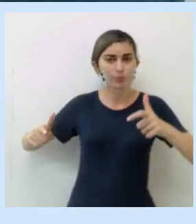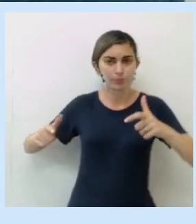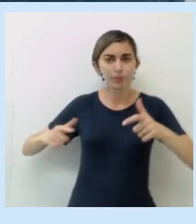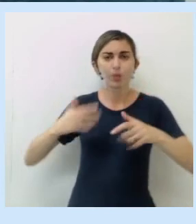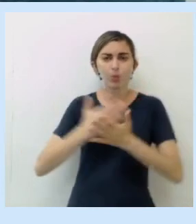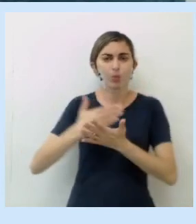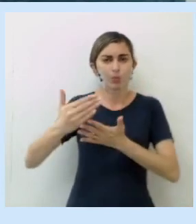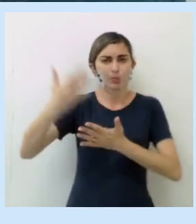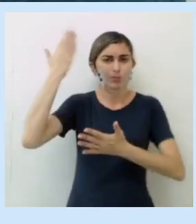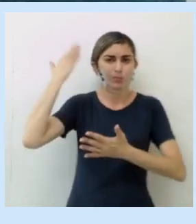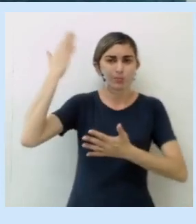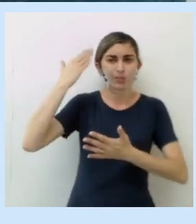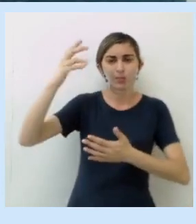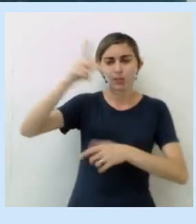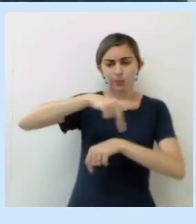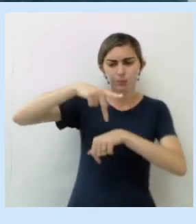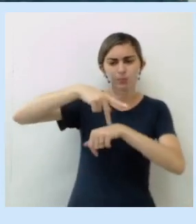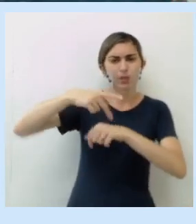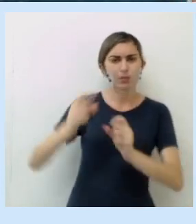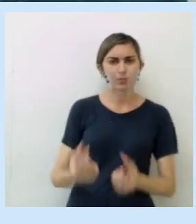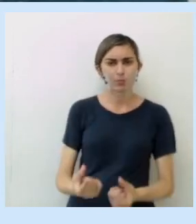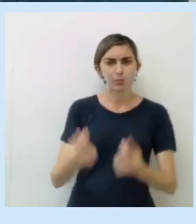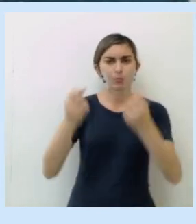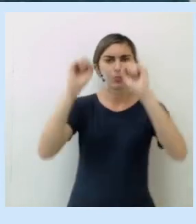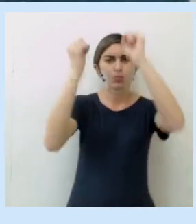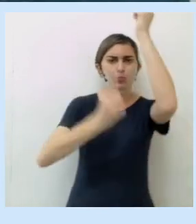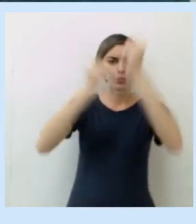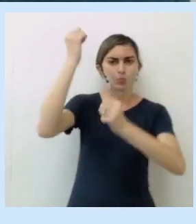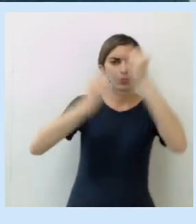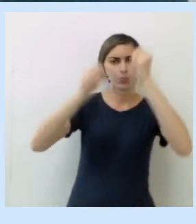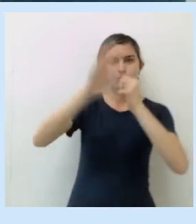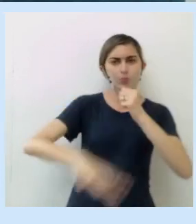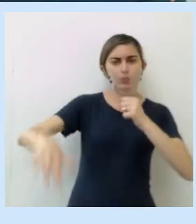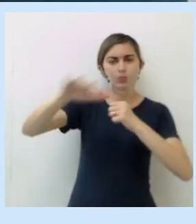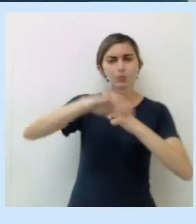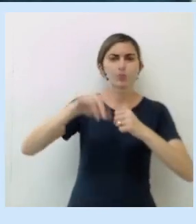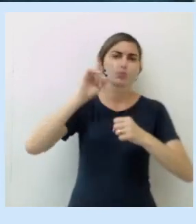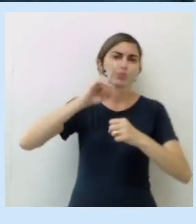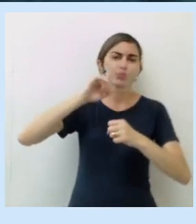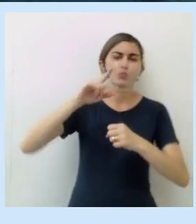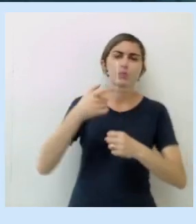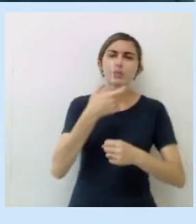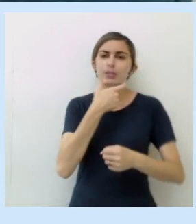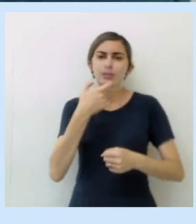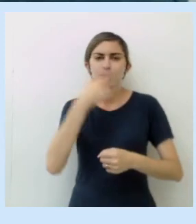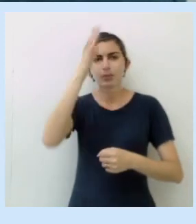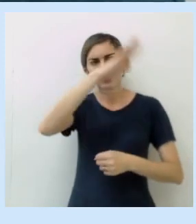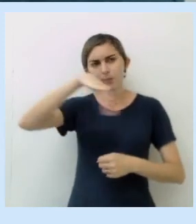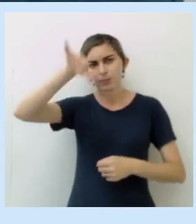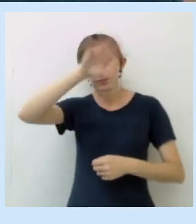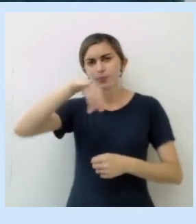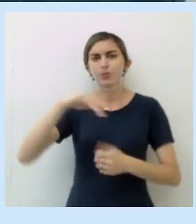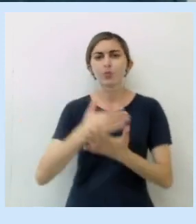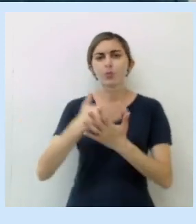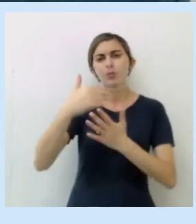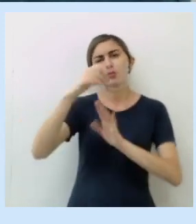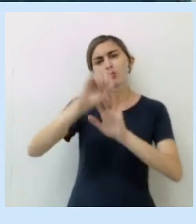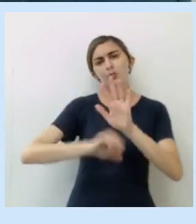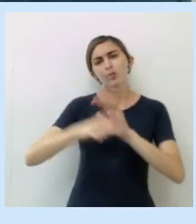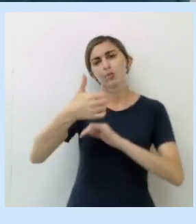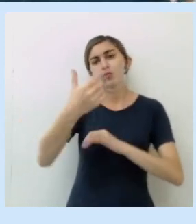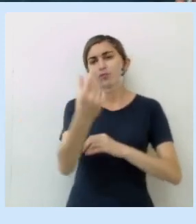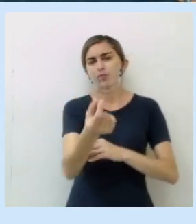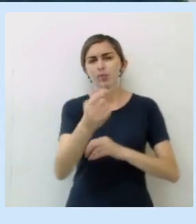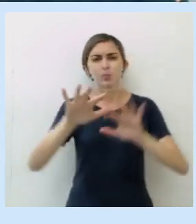da industrialização clássica, que no caso seria ali aquela região do Reino Unido, né, da Inglaterra, e no século XX